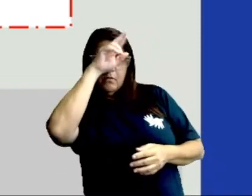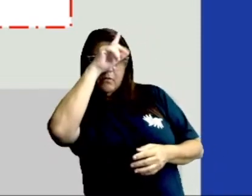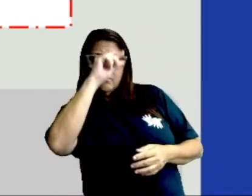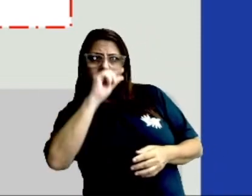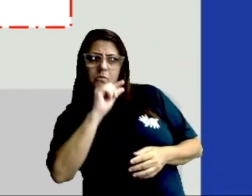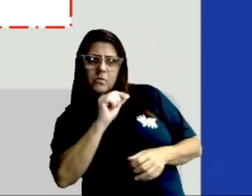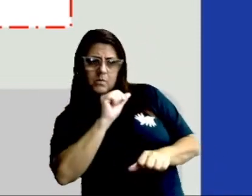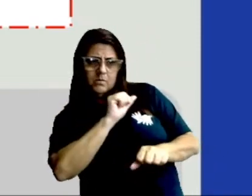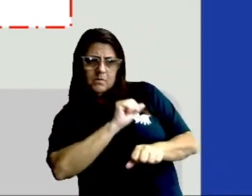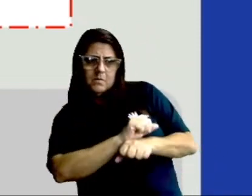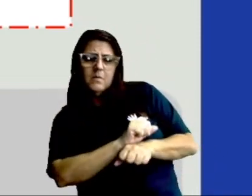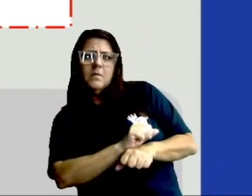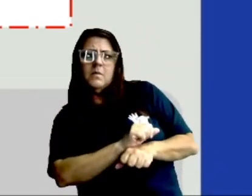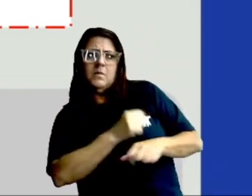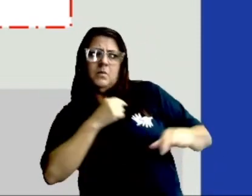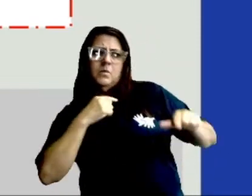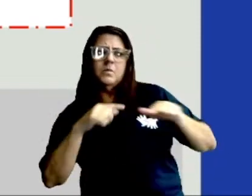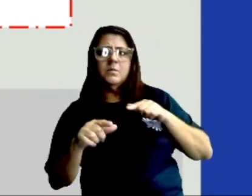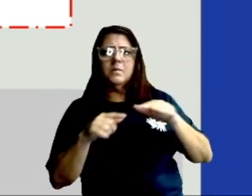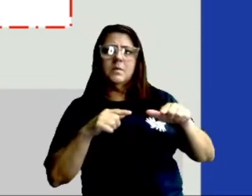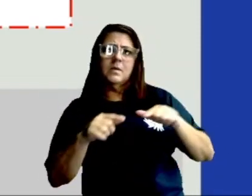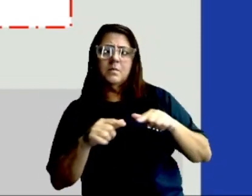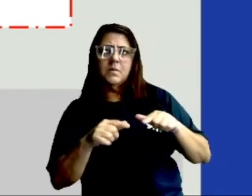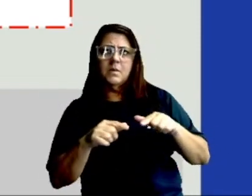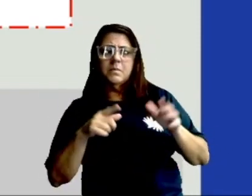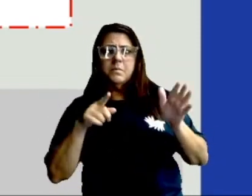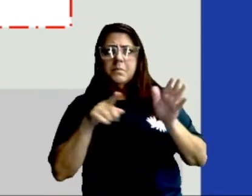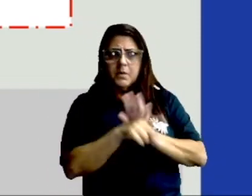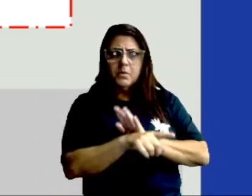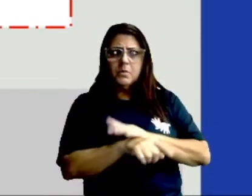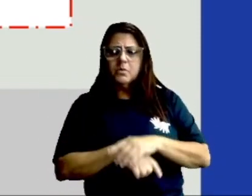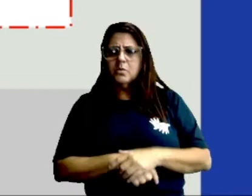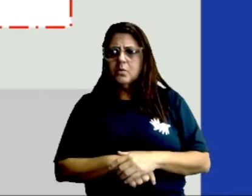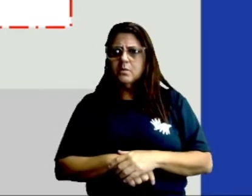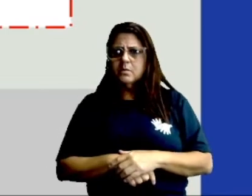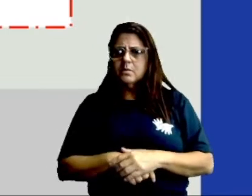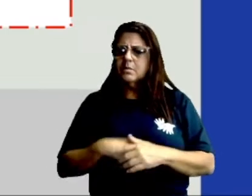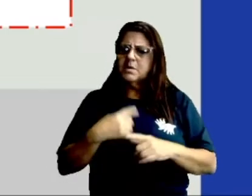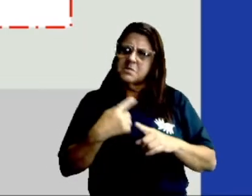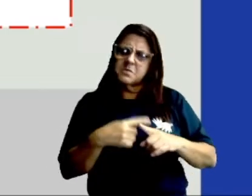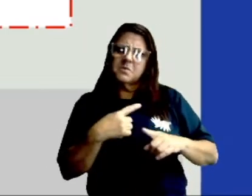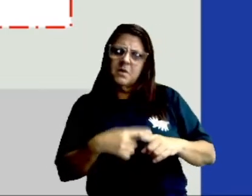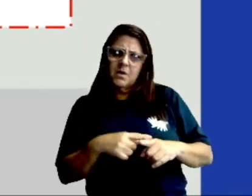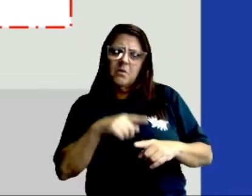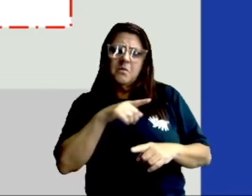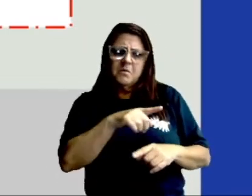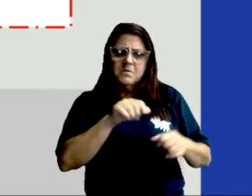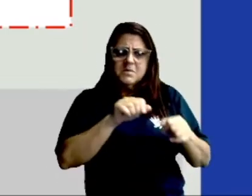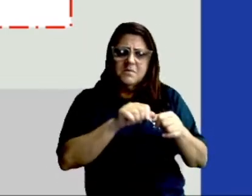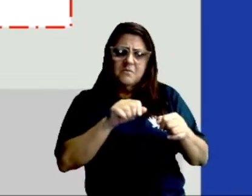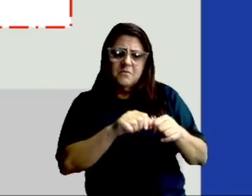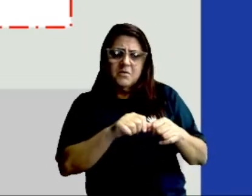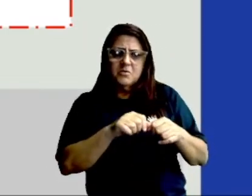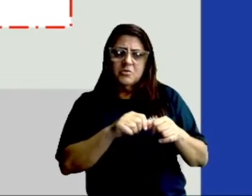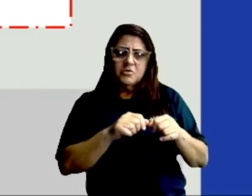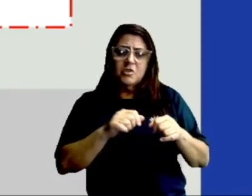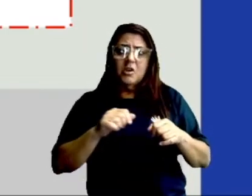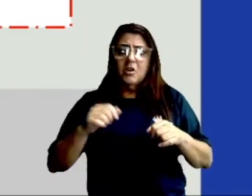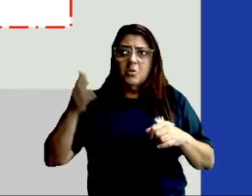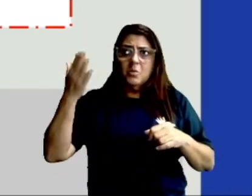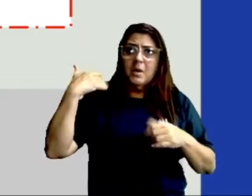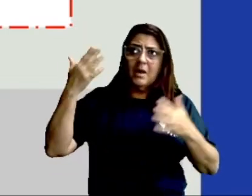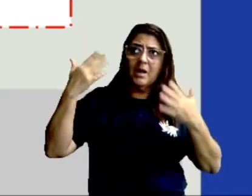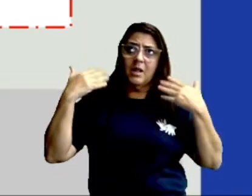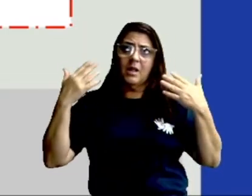trabalhar, coisa que era contra os princípios delas, e perguntaram: mas por quê? O que você fez durante o verão?